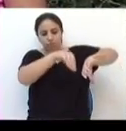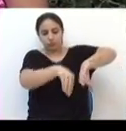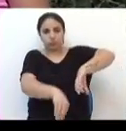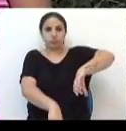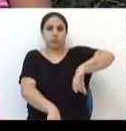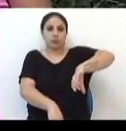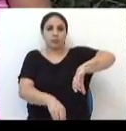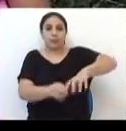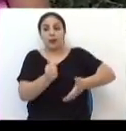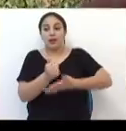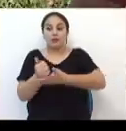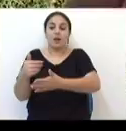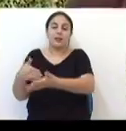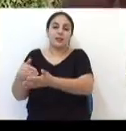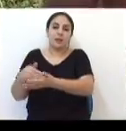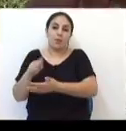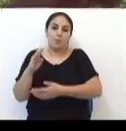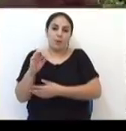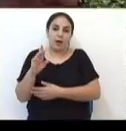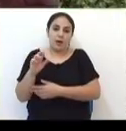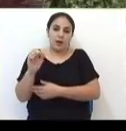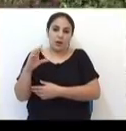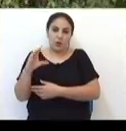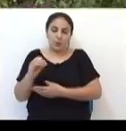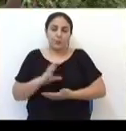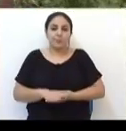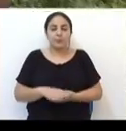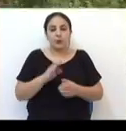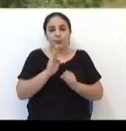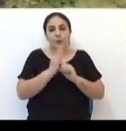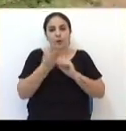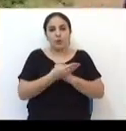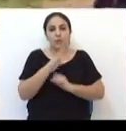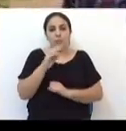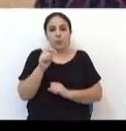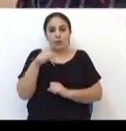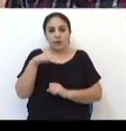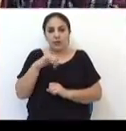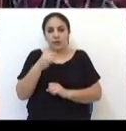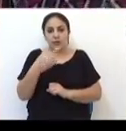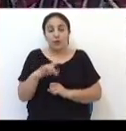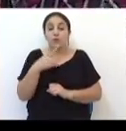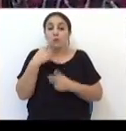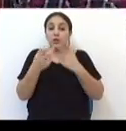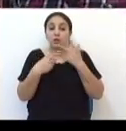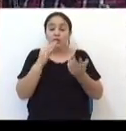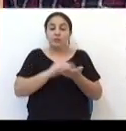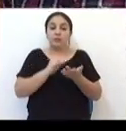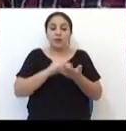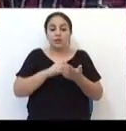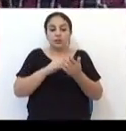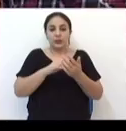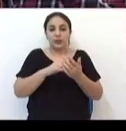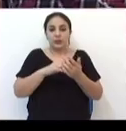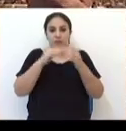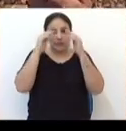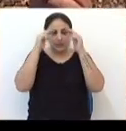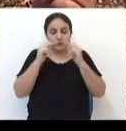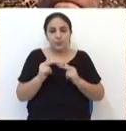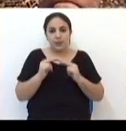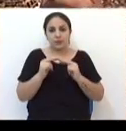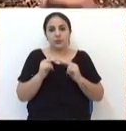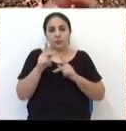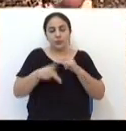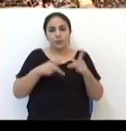até ali no barranco, né? No Boqueirão, este comerciante relatou a falta de respeito da população. Além